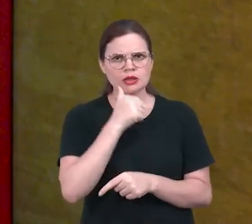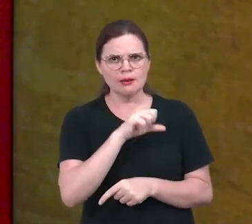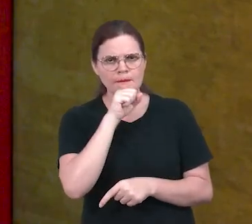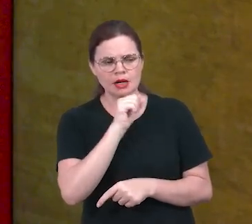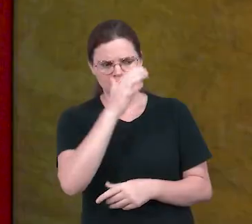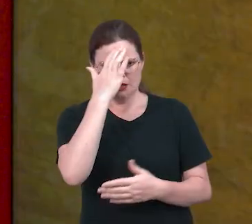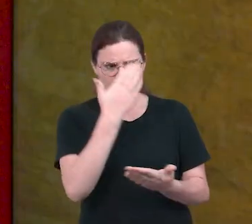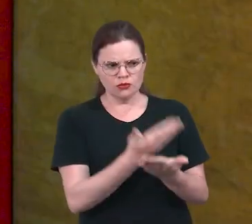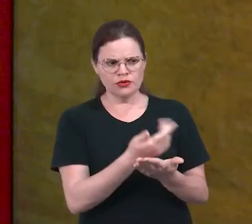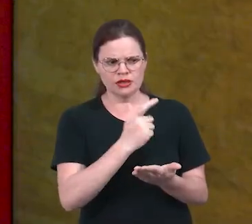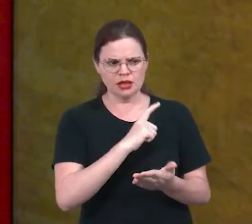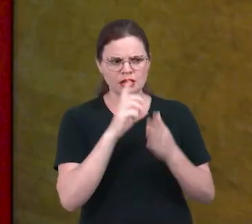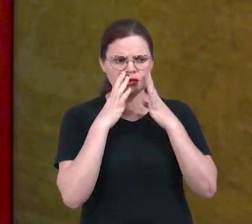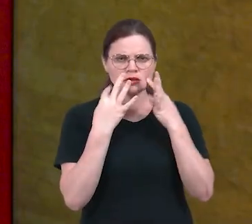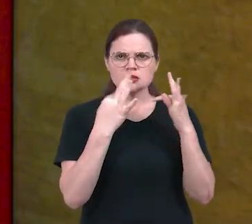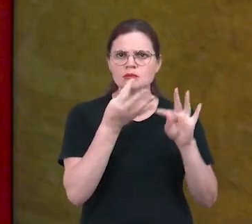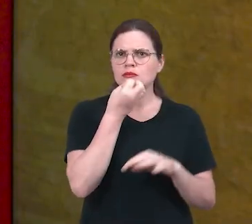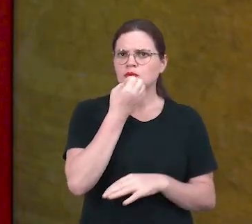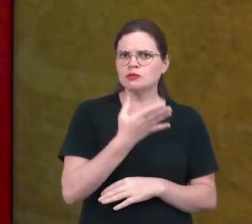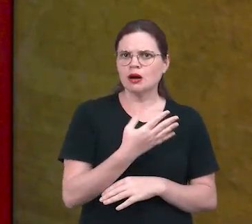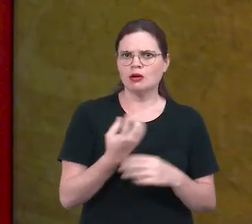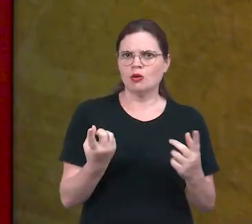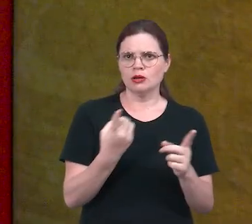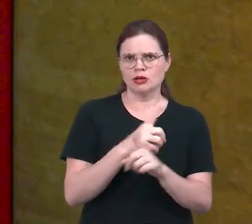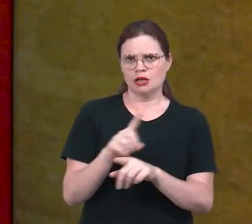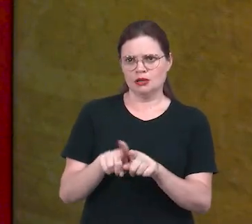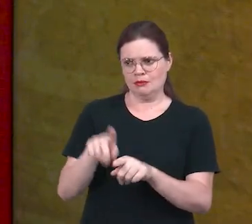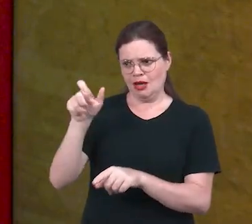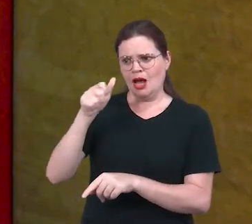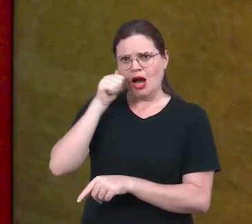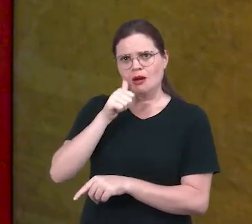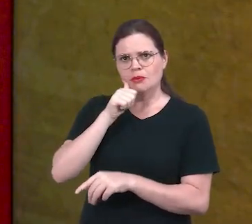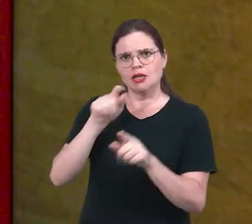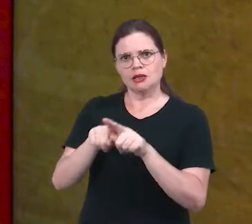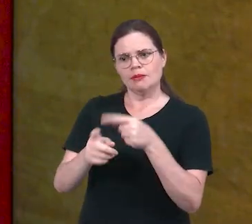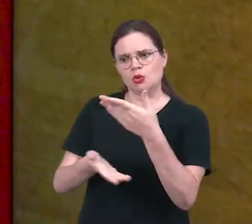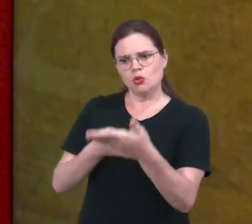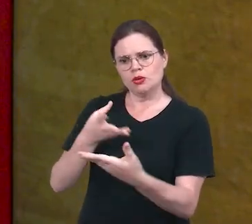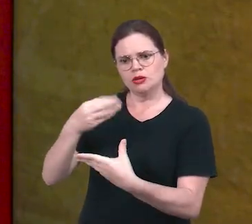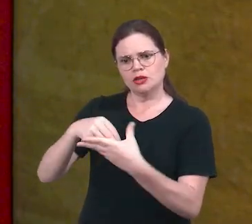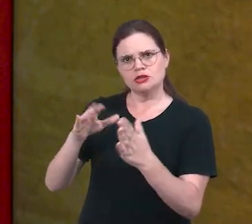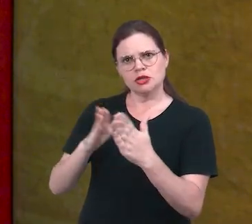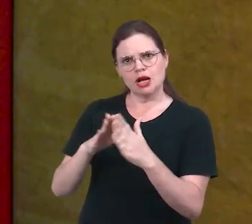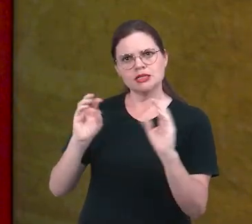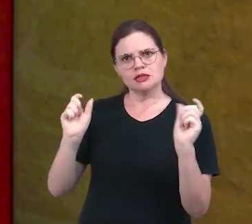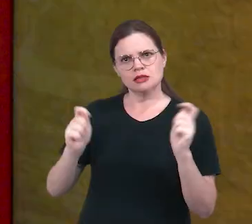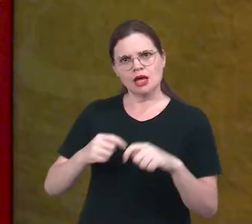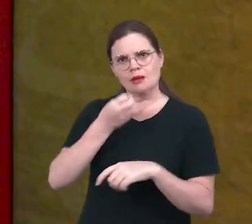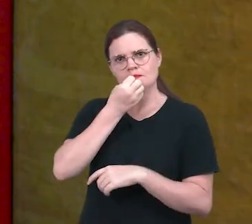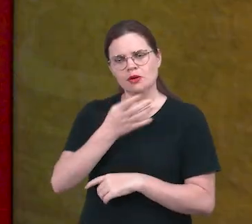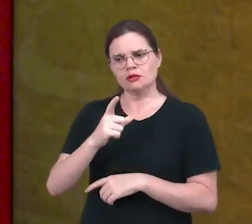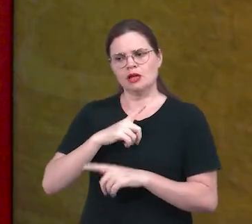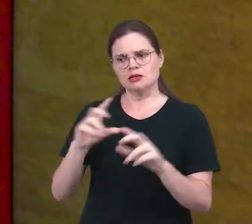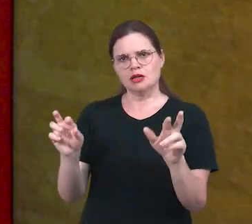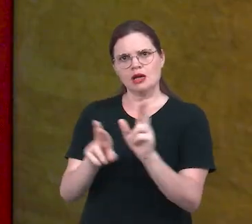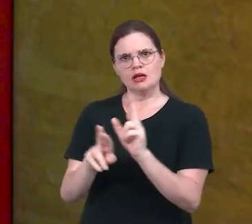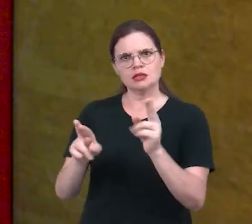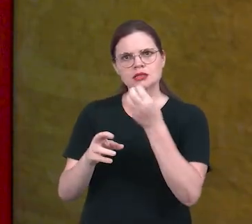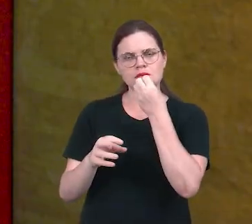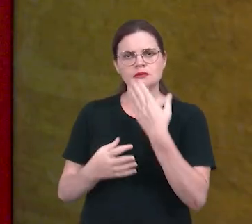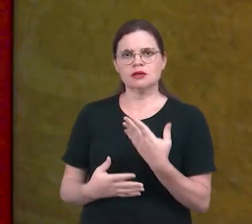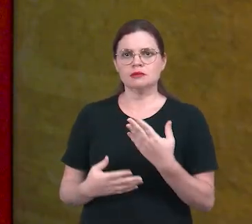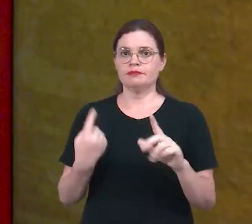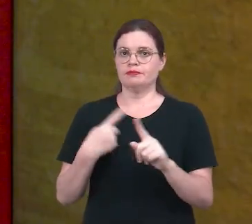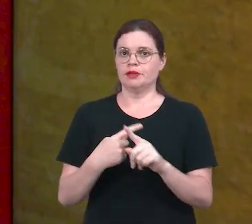pai, na mãe, ele tem um bom testemunho, e ao contrário, a moça também, é uma forma de se avaliar. Como é que é? Tem essa relação, porque